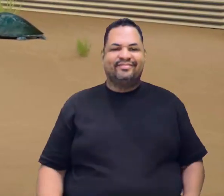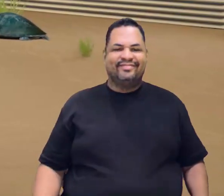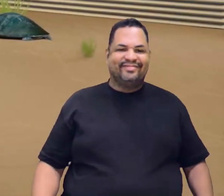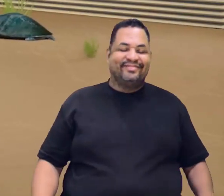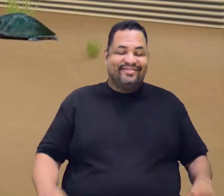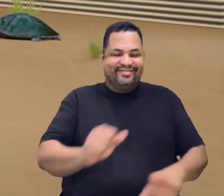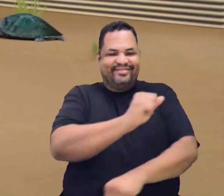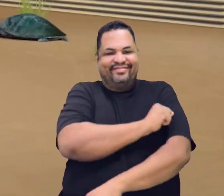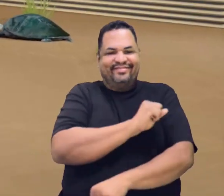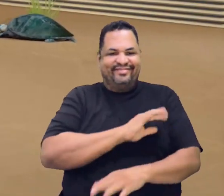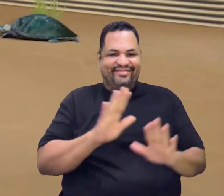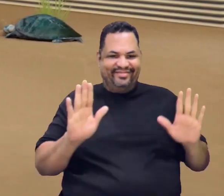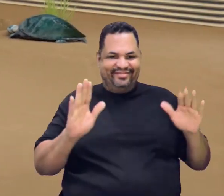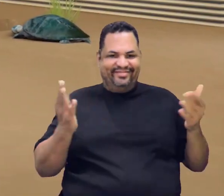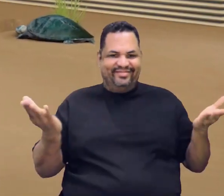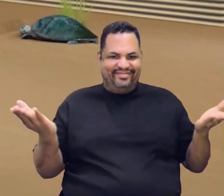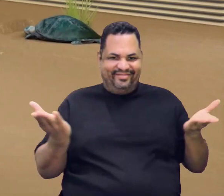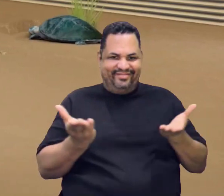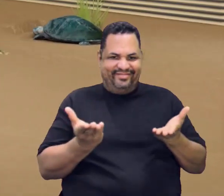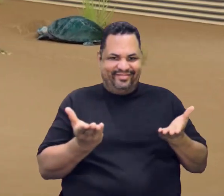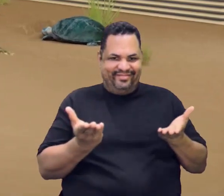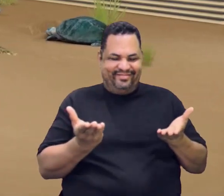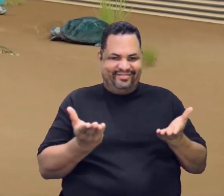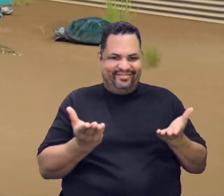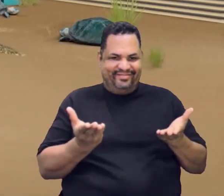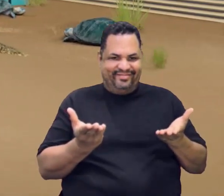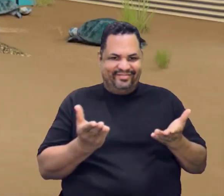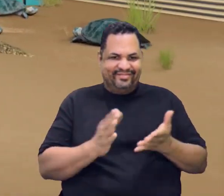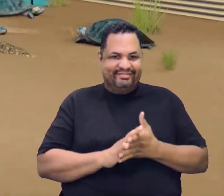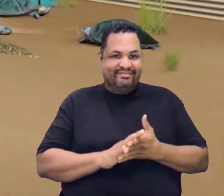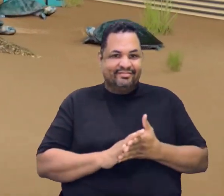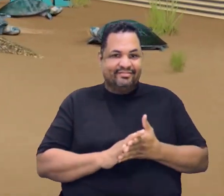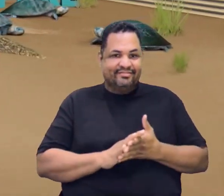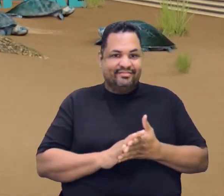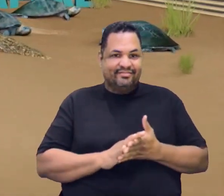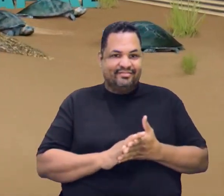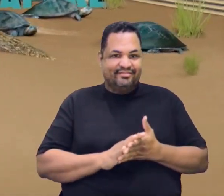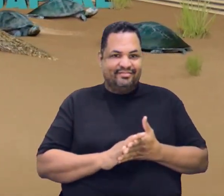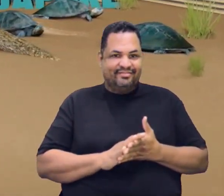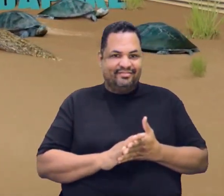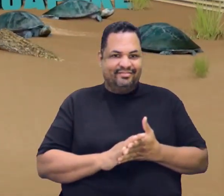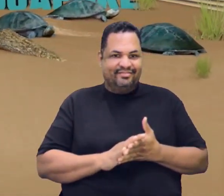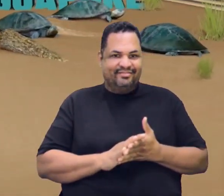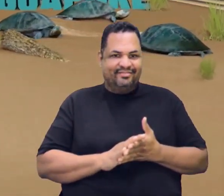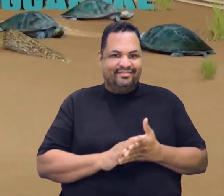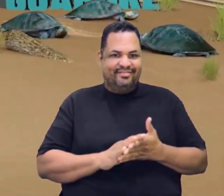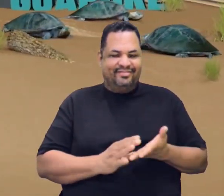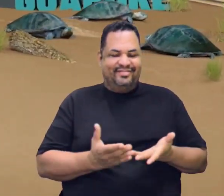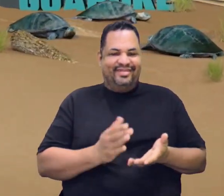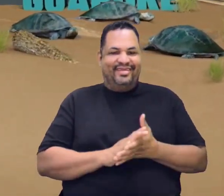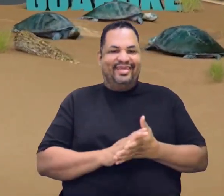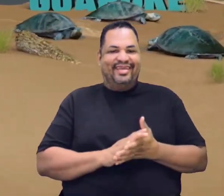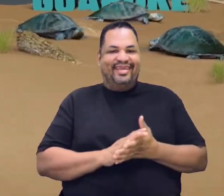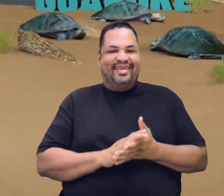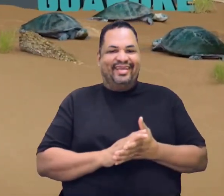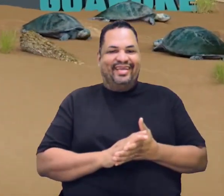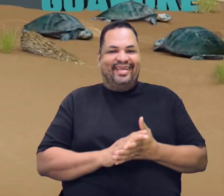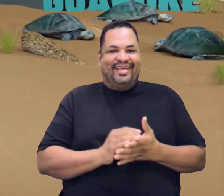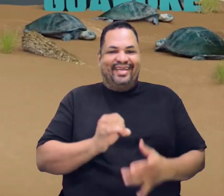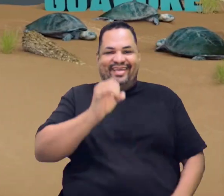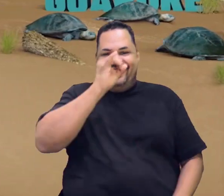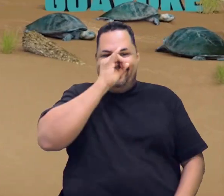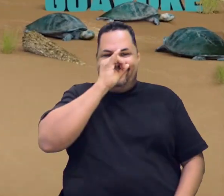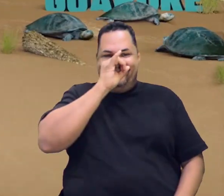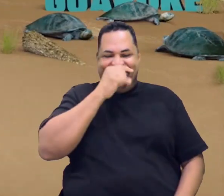Salve, salve, alunos! Agora a cobra... A porca vai torcer o rabo. Como é que